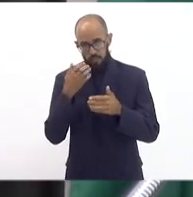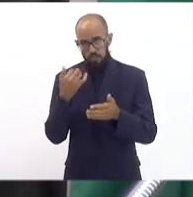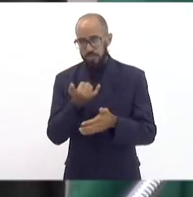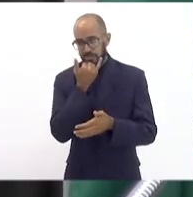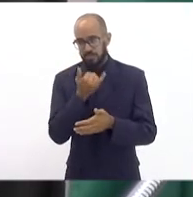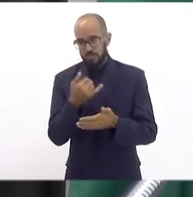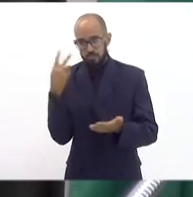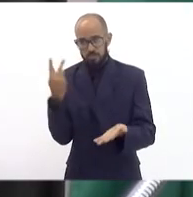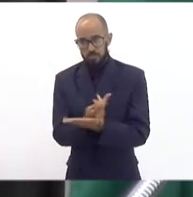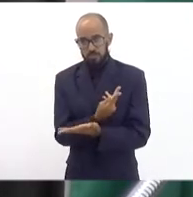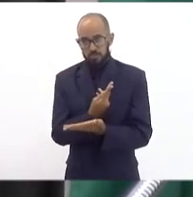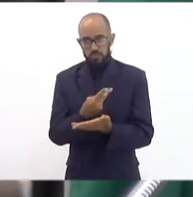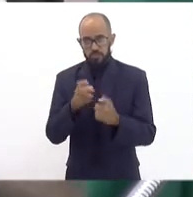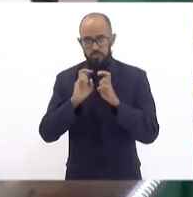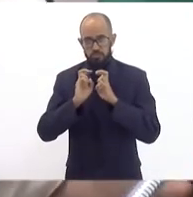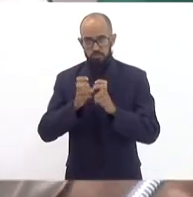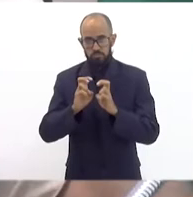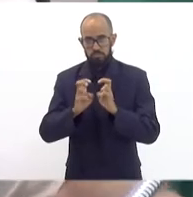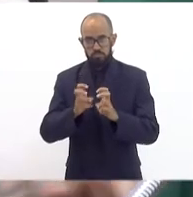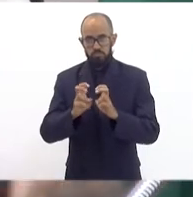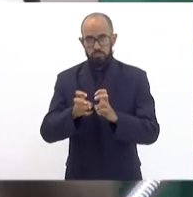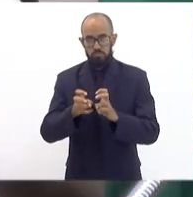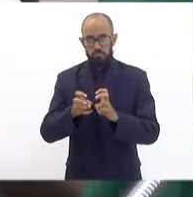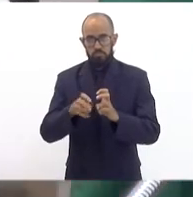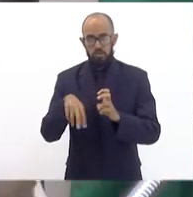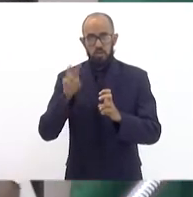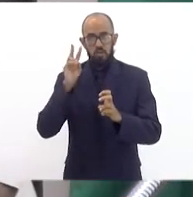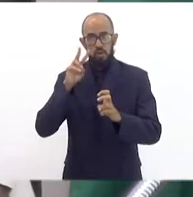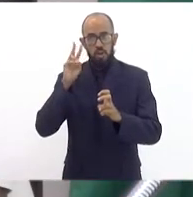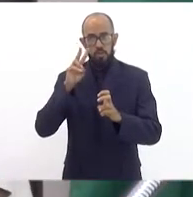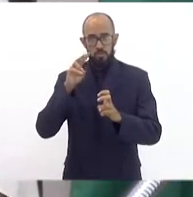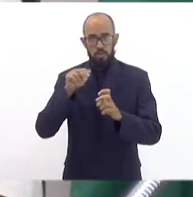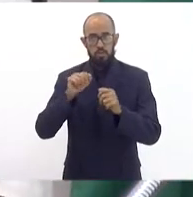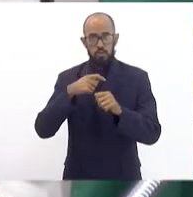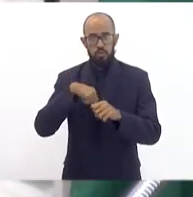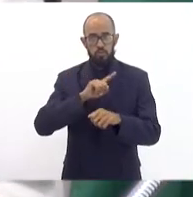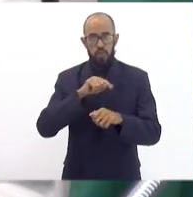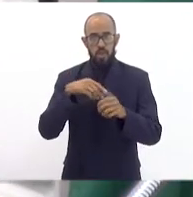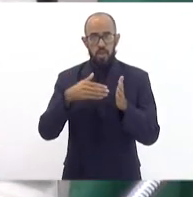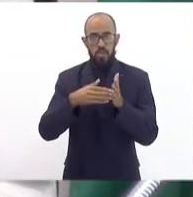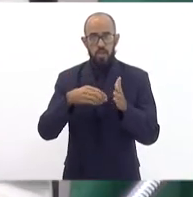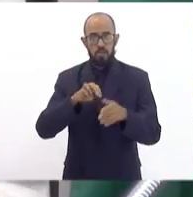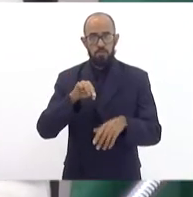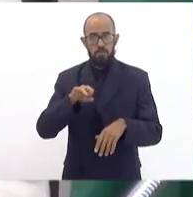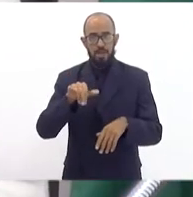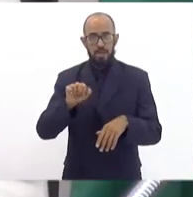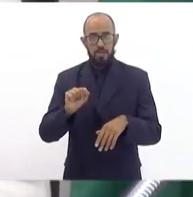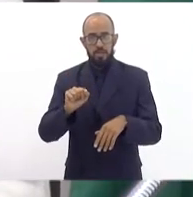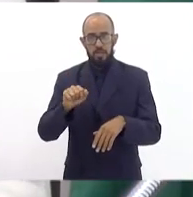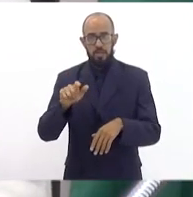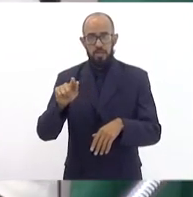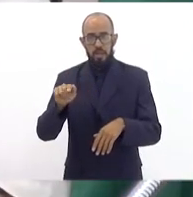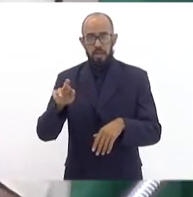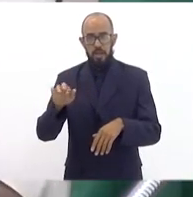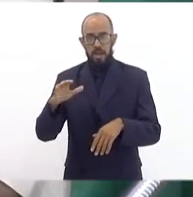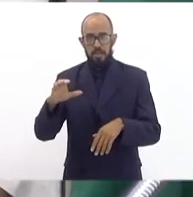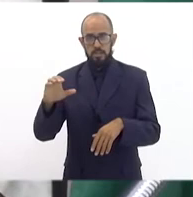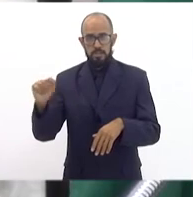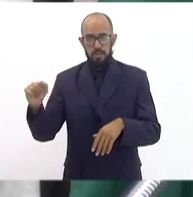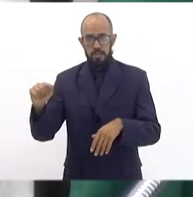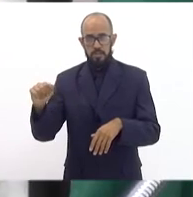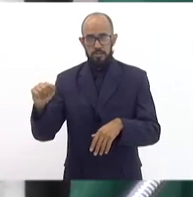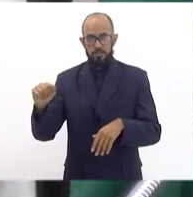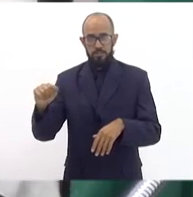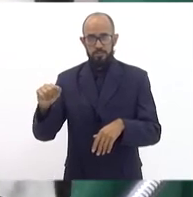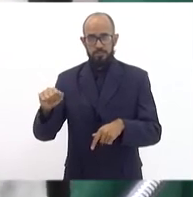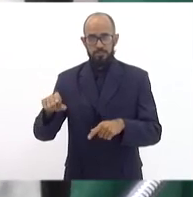da ferrovia, me lembro que nós fizemos um trajeto até Maria da Graça. Sim. E é o seguinte, era